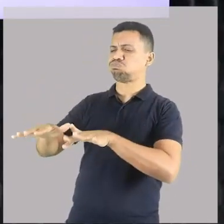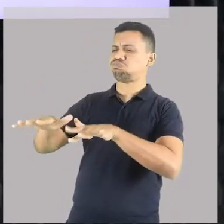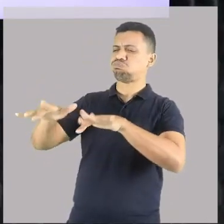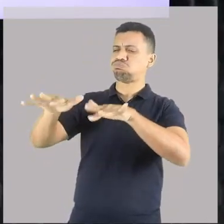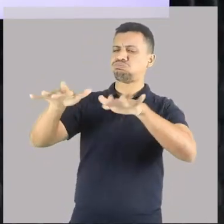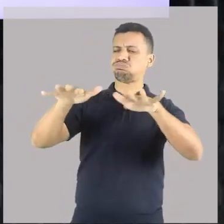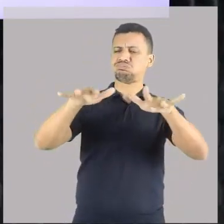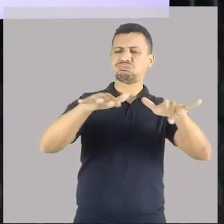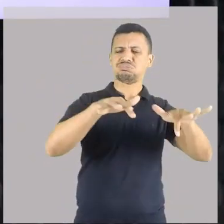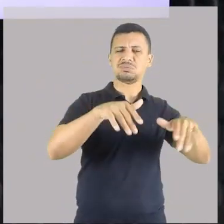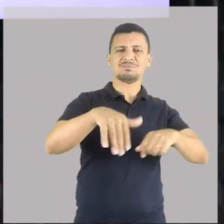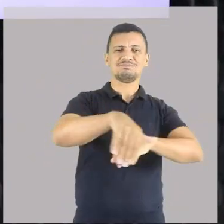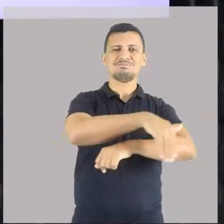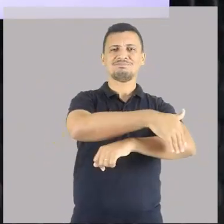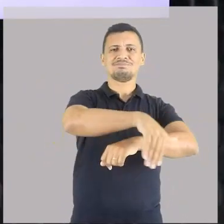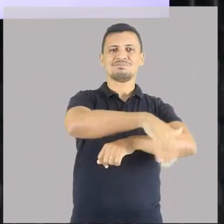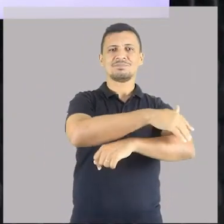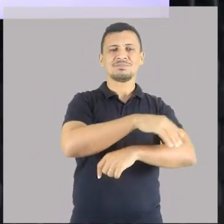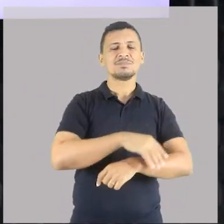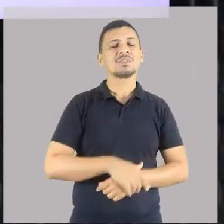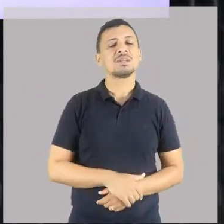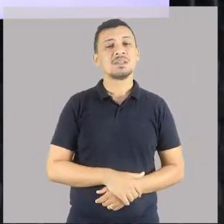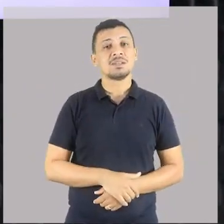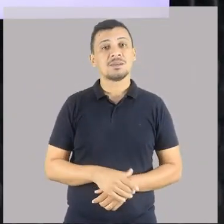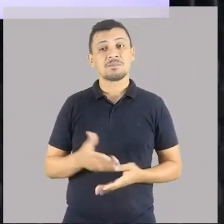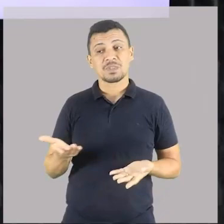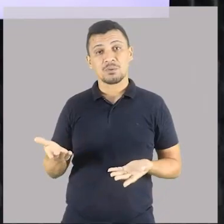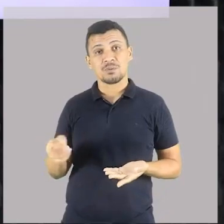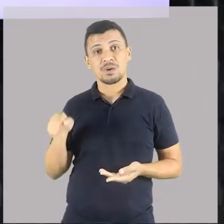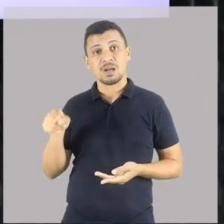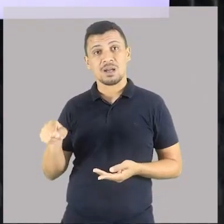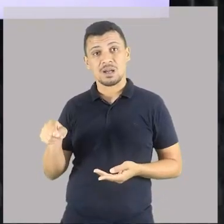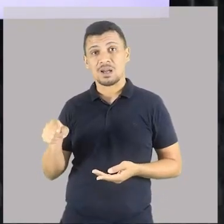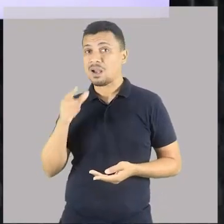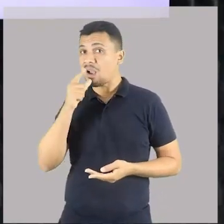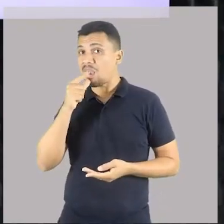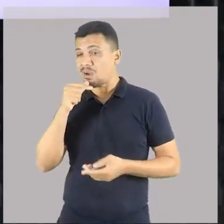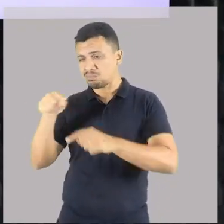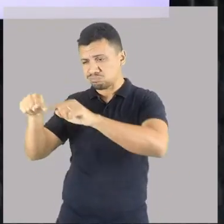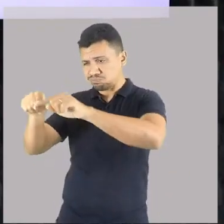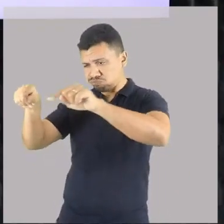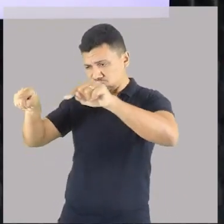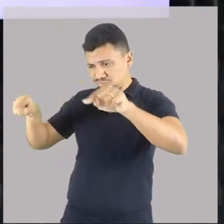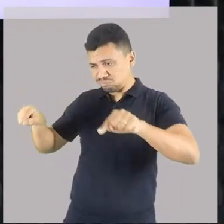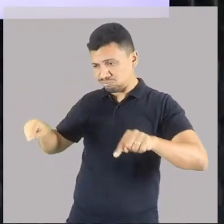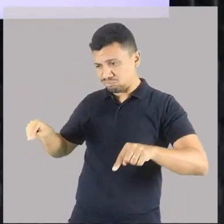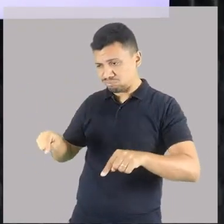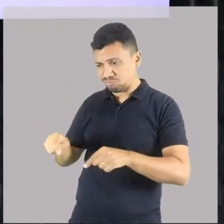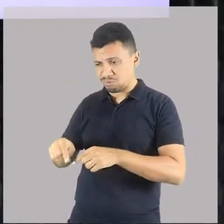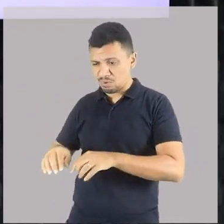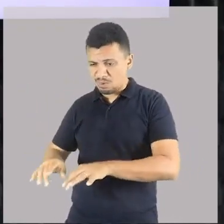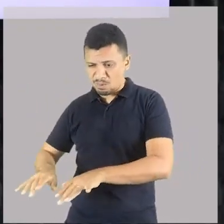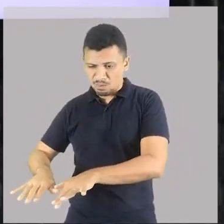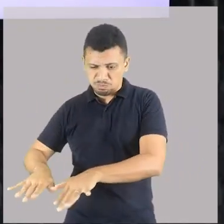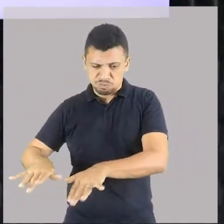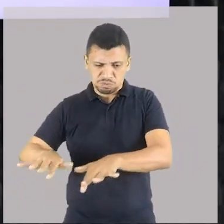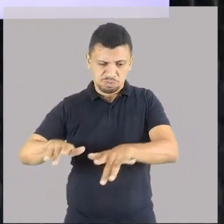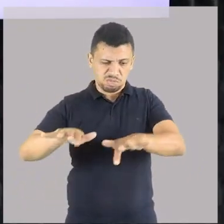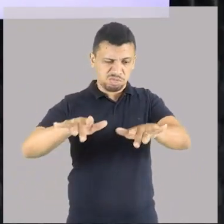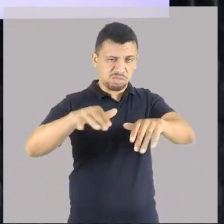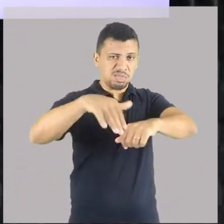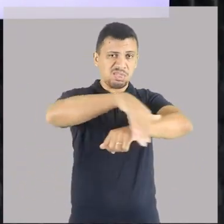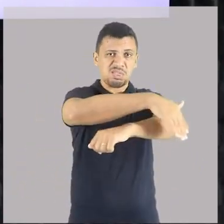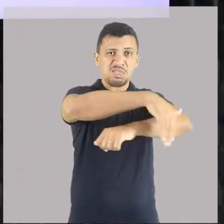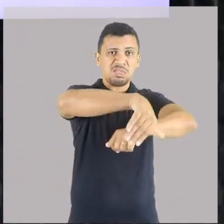de a lagoa transbordar é a causa, é o motivo das ruas ficarem